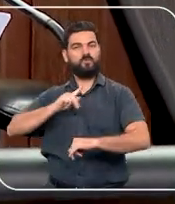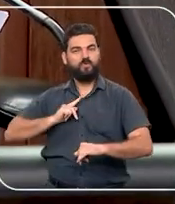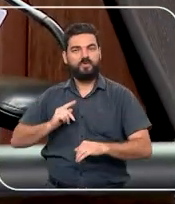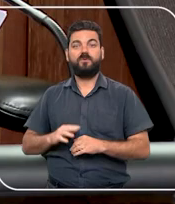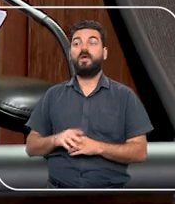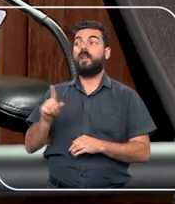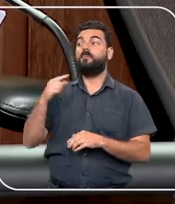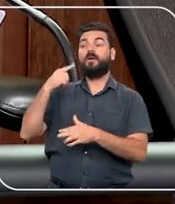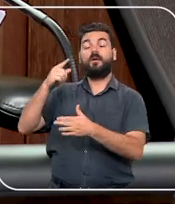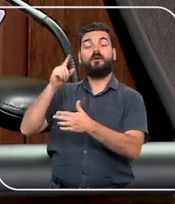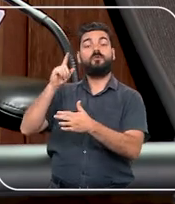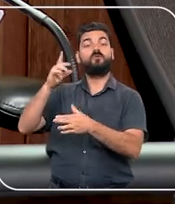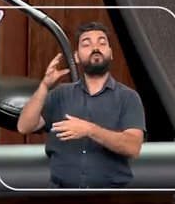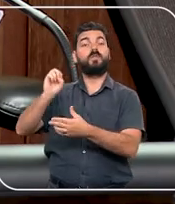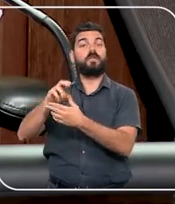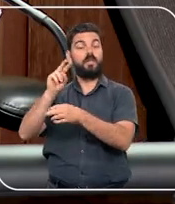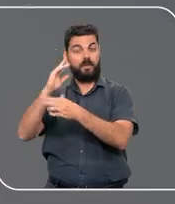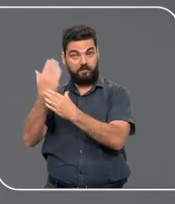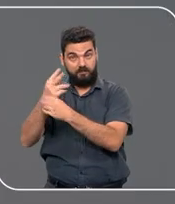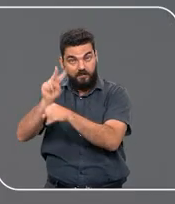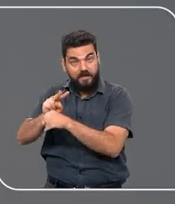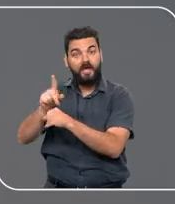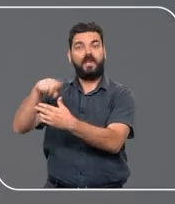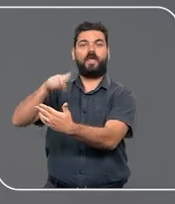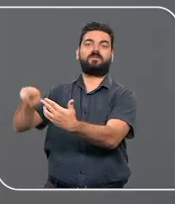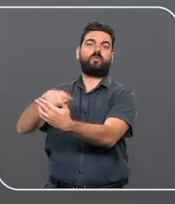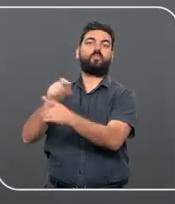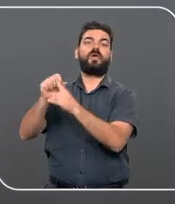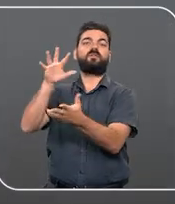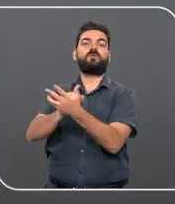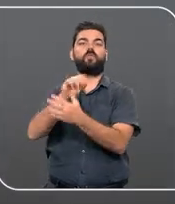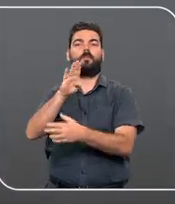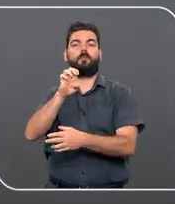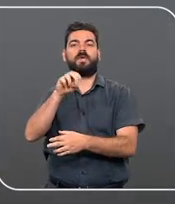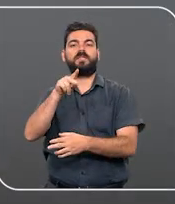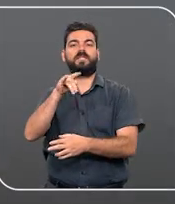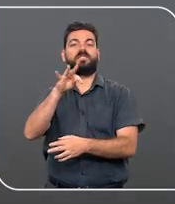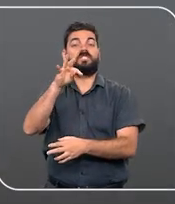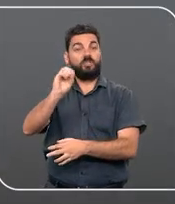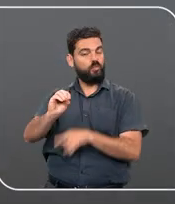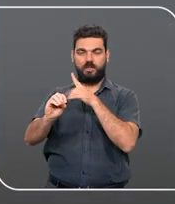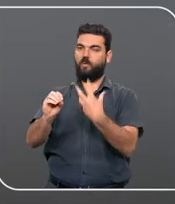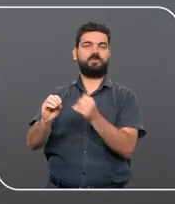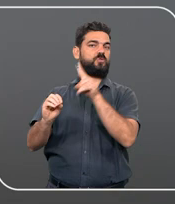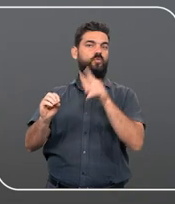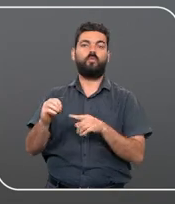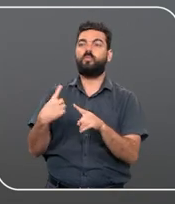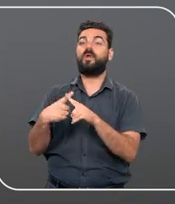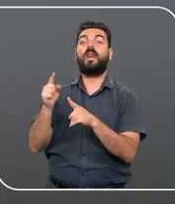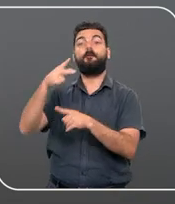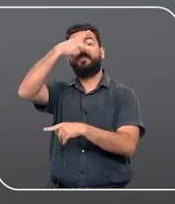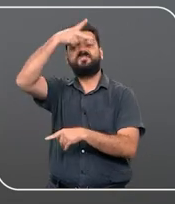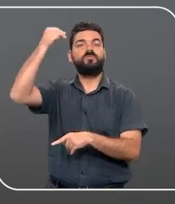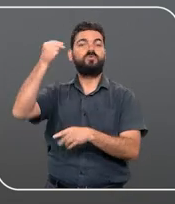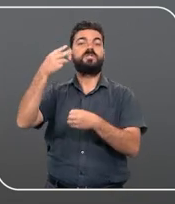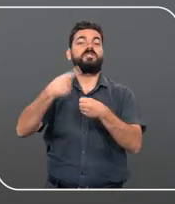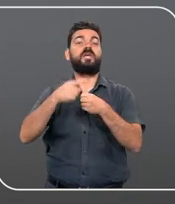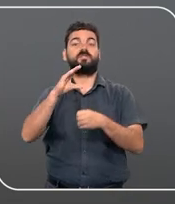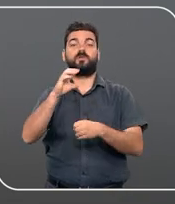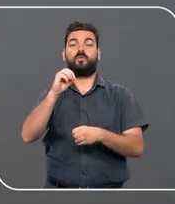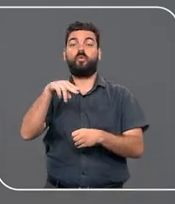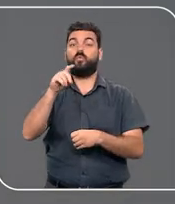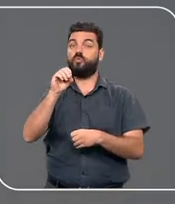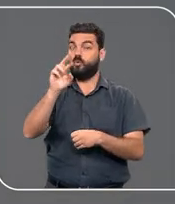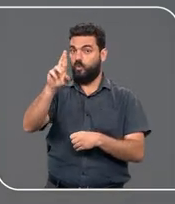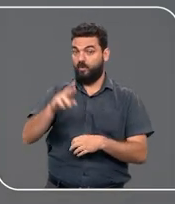Ministério Público do Maranhão para suspender uma liminar que permitia a candidatura de Benedito Francisco Silveira Figueiredo a Prefeitura